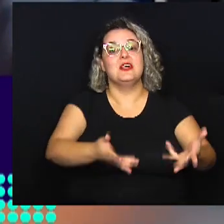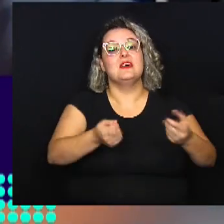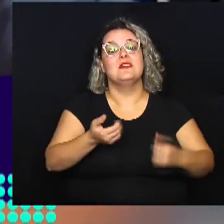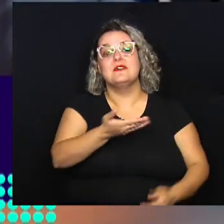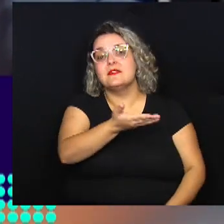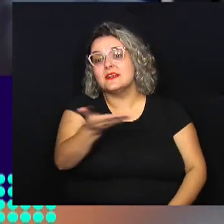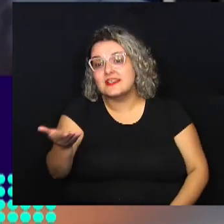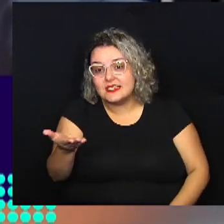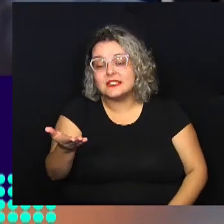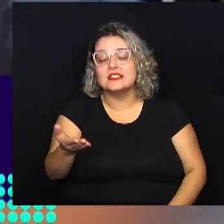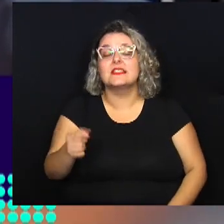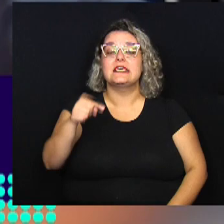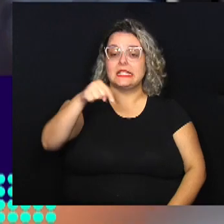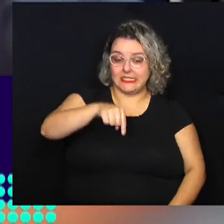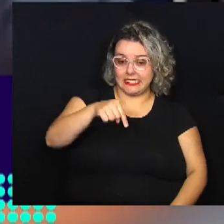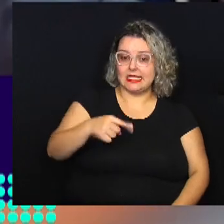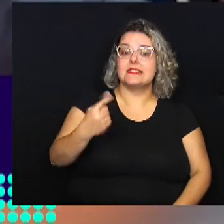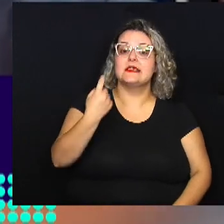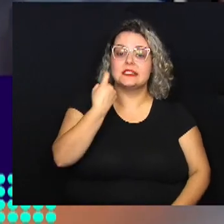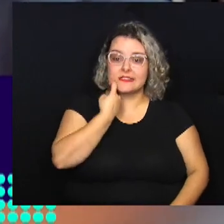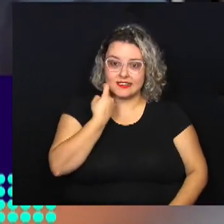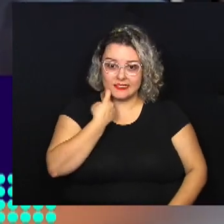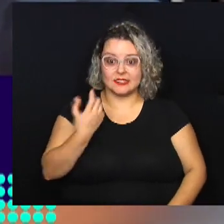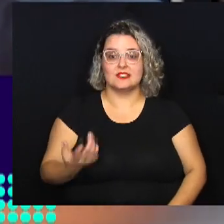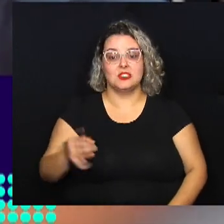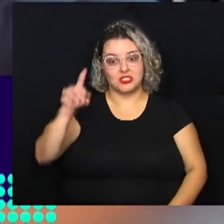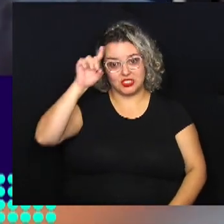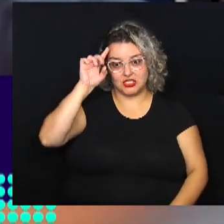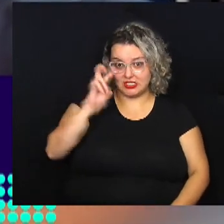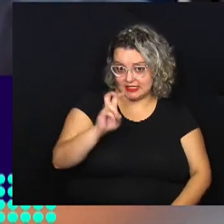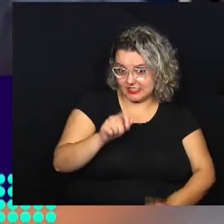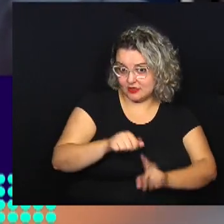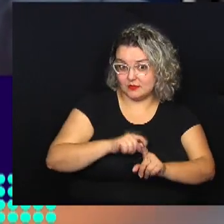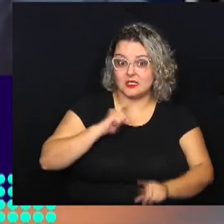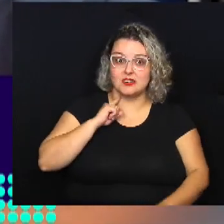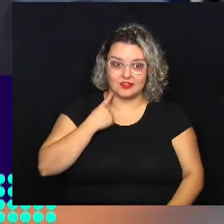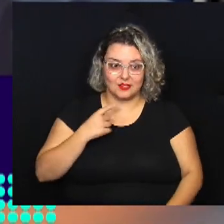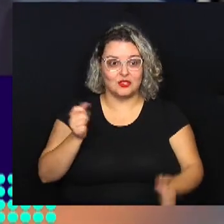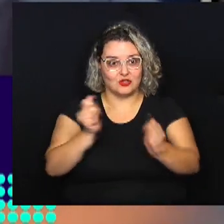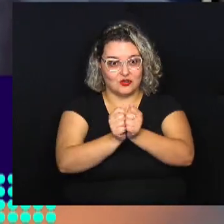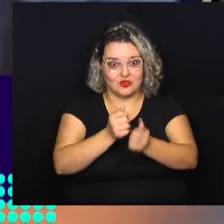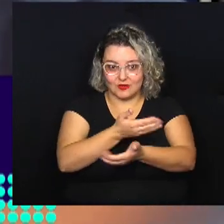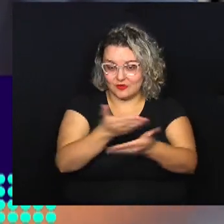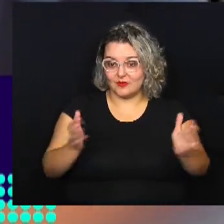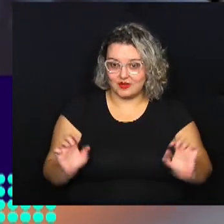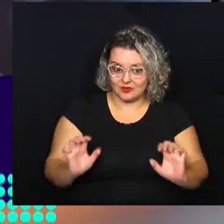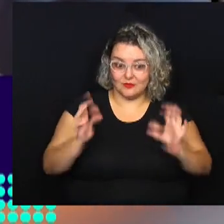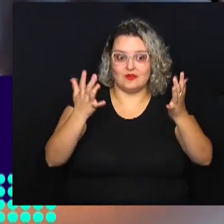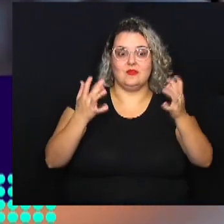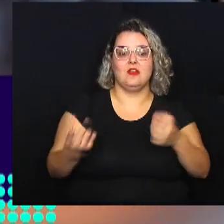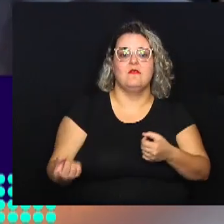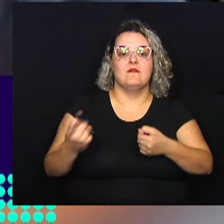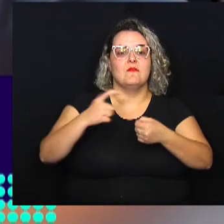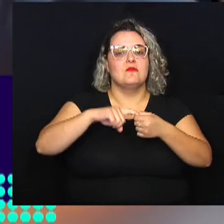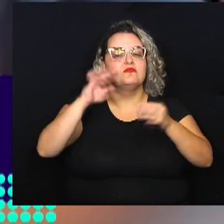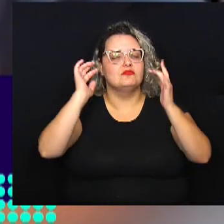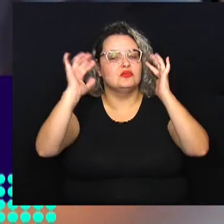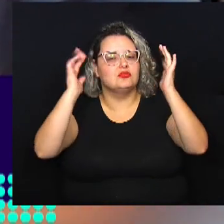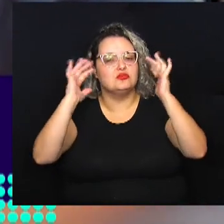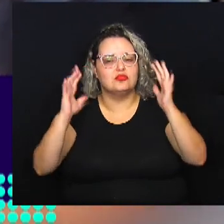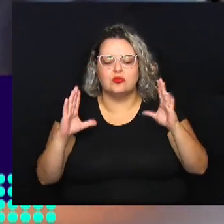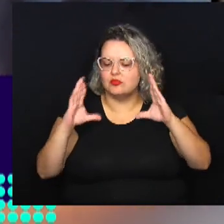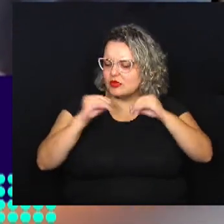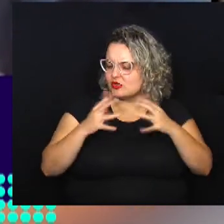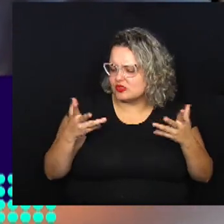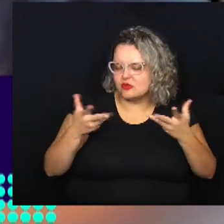se esquecer que nessa sexta-feira, dia 5 de maio, eu estarei com vocês no evento Voltando a Sonhar, para uma noite